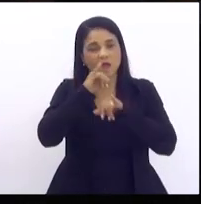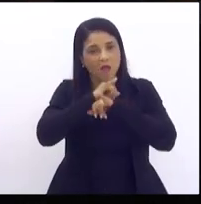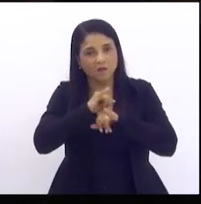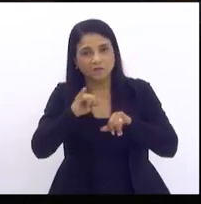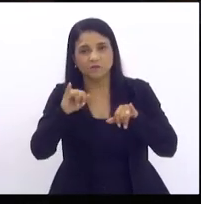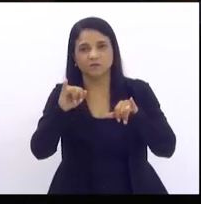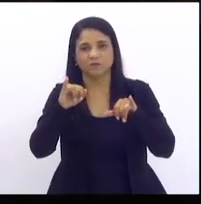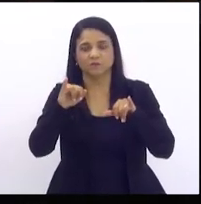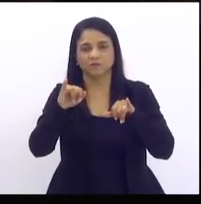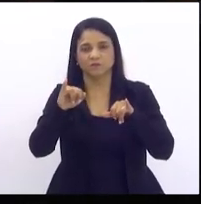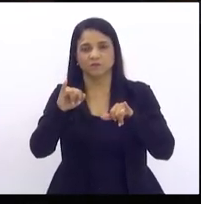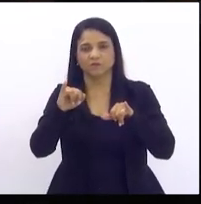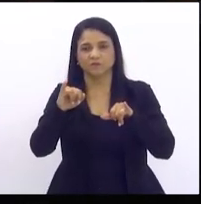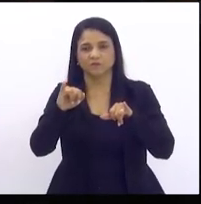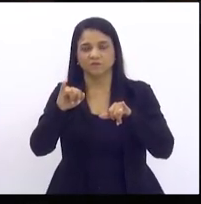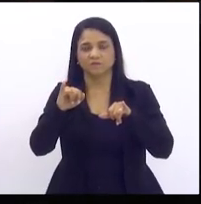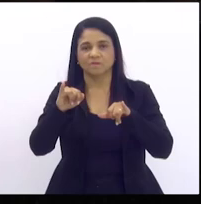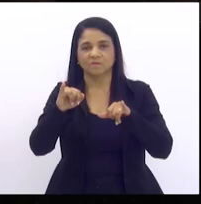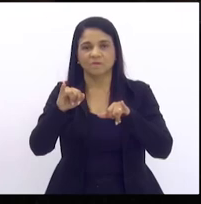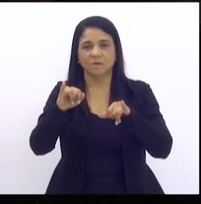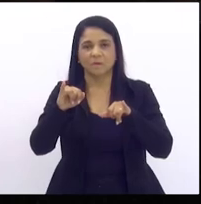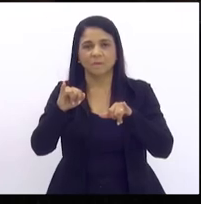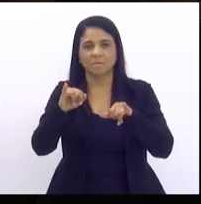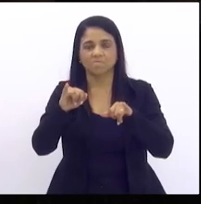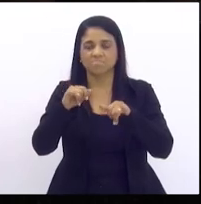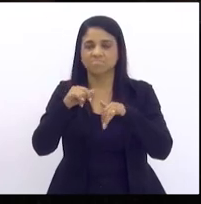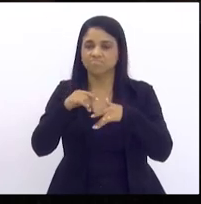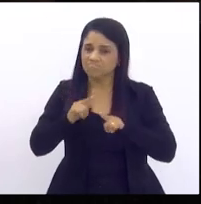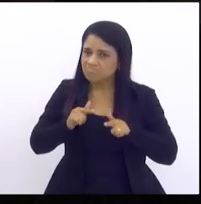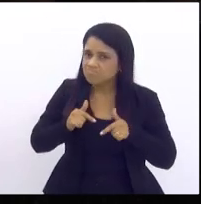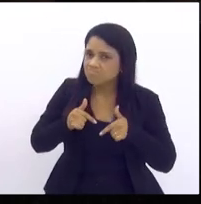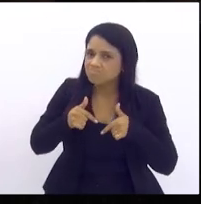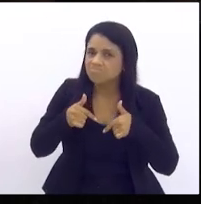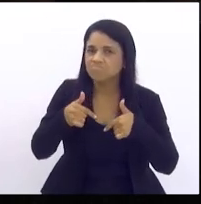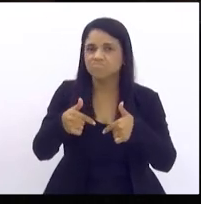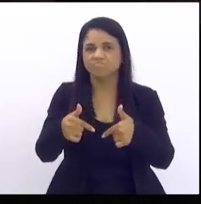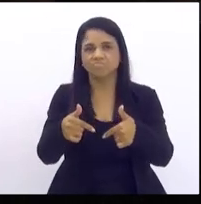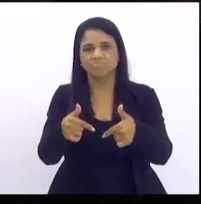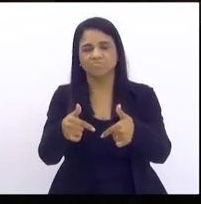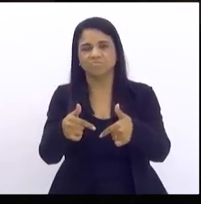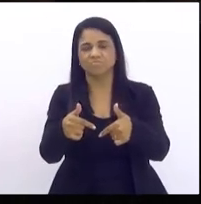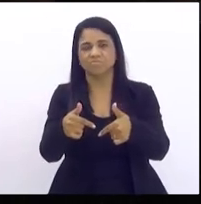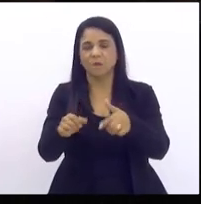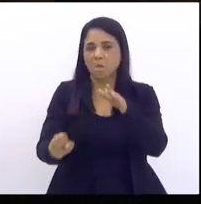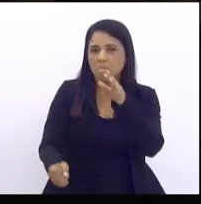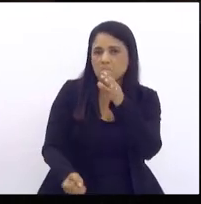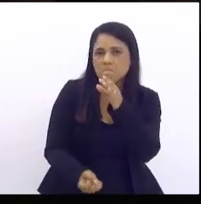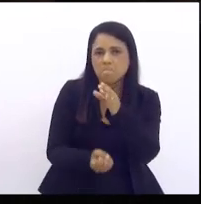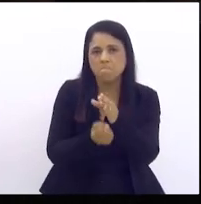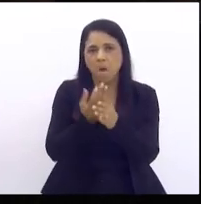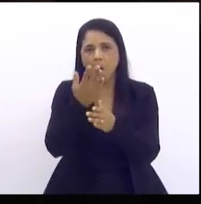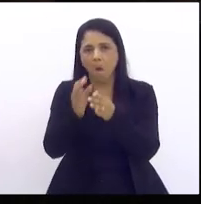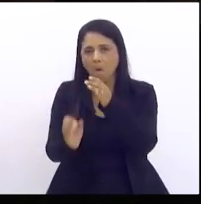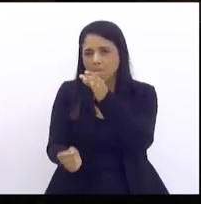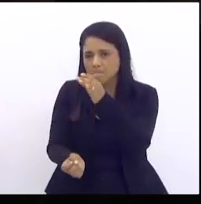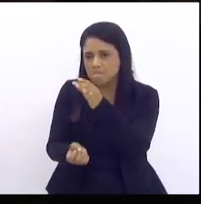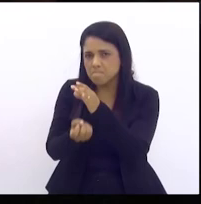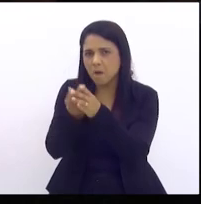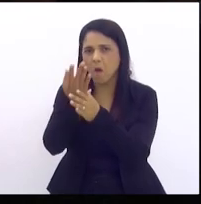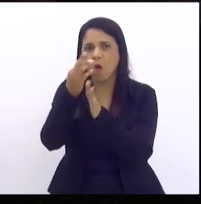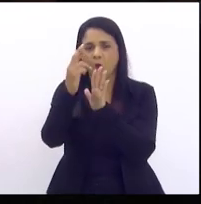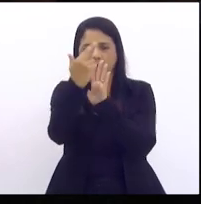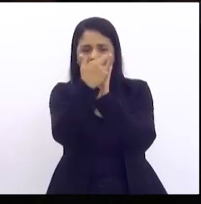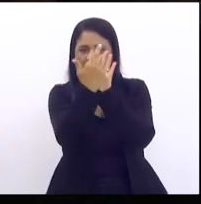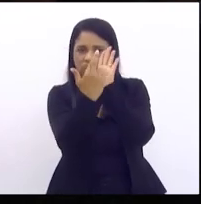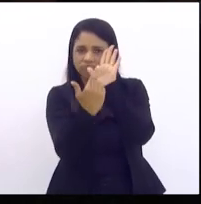anunciou que iria se empenhar muito para a criação de uma regulamentação